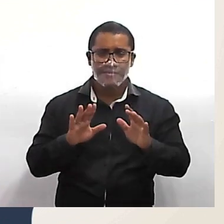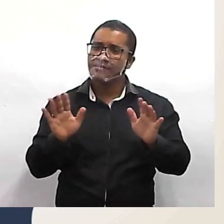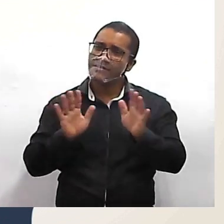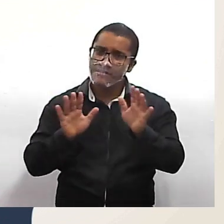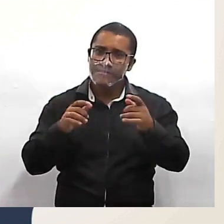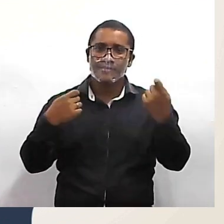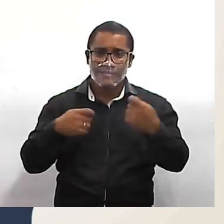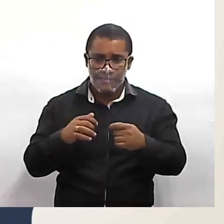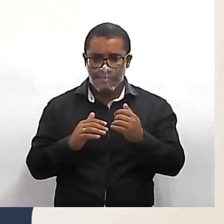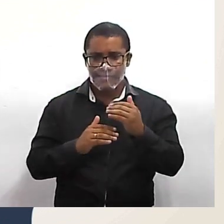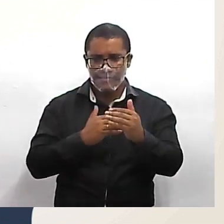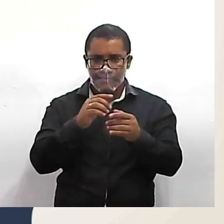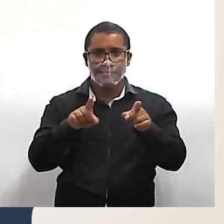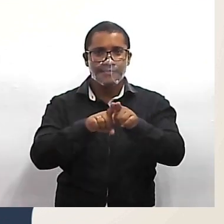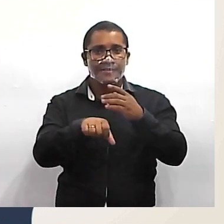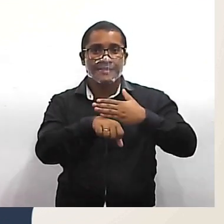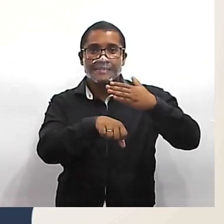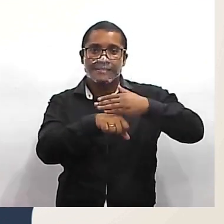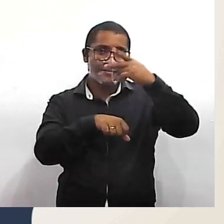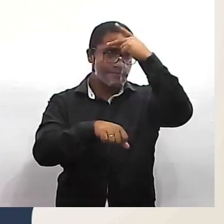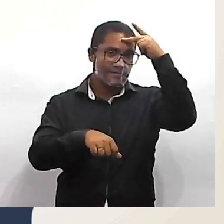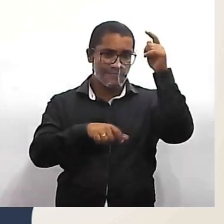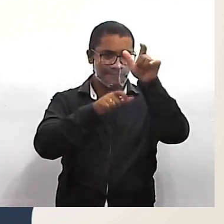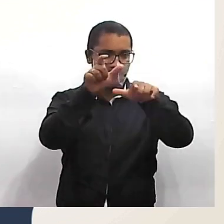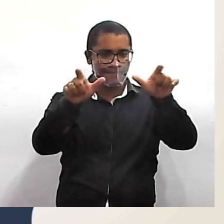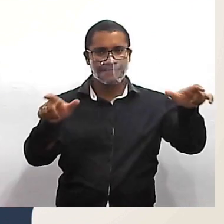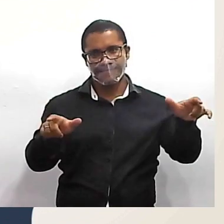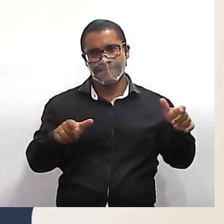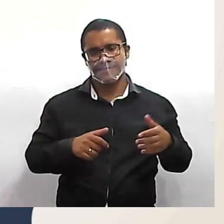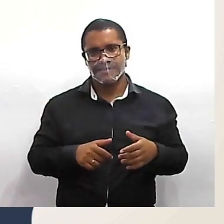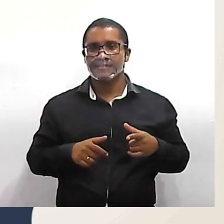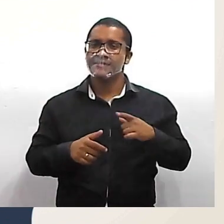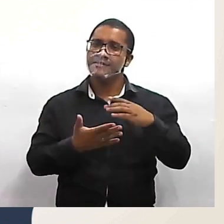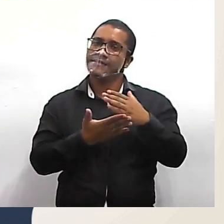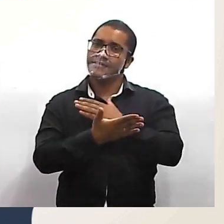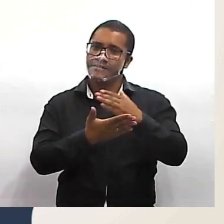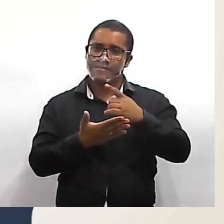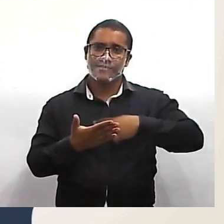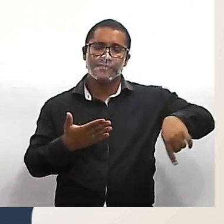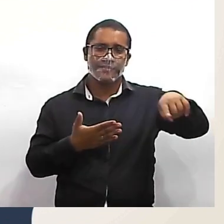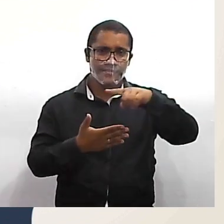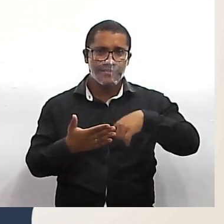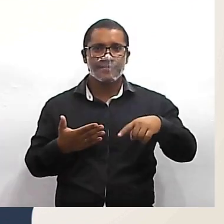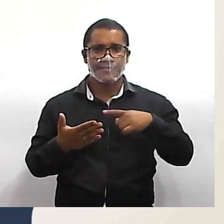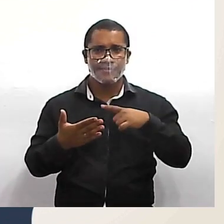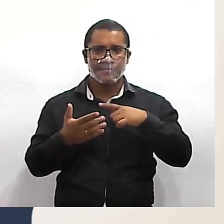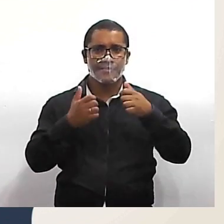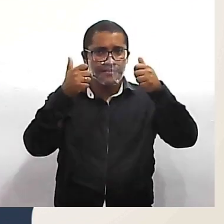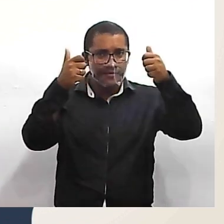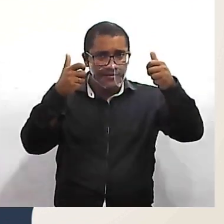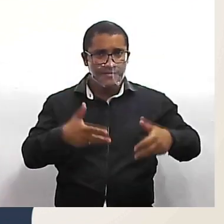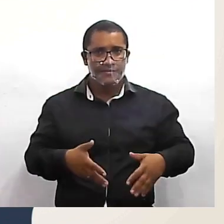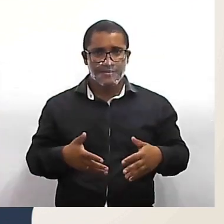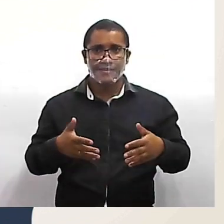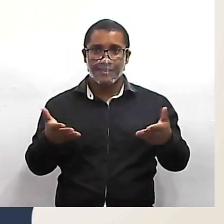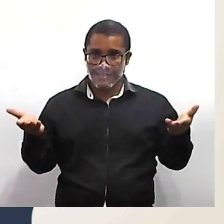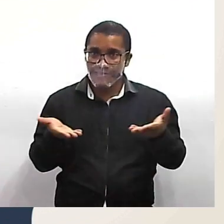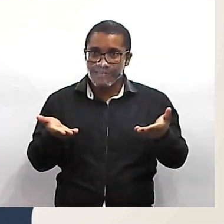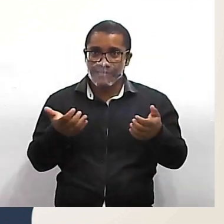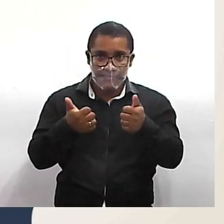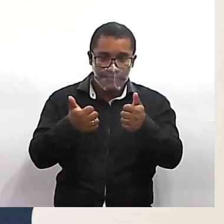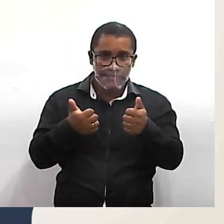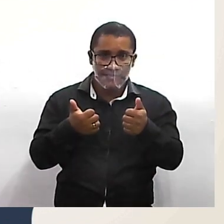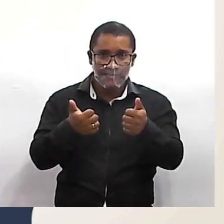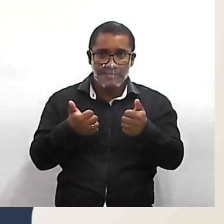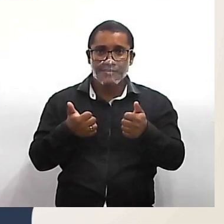pessoas. Existem alguns pontos que a gente vai levar em consideração nesse momento aqui, tá certo? O